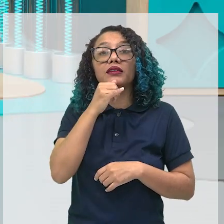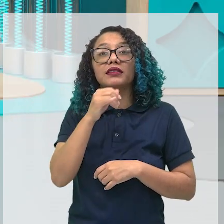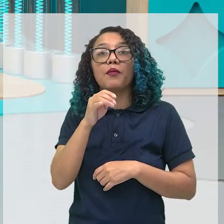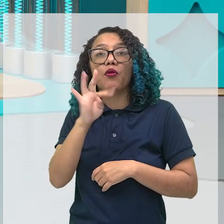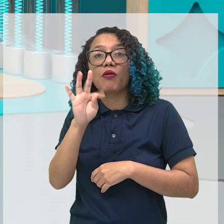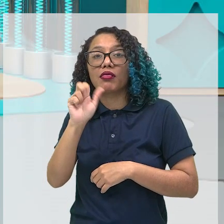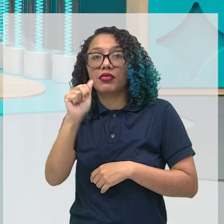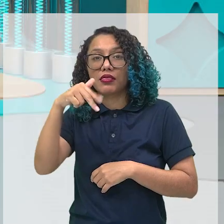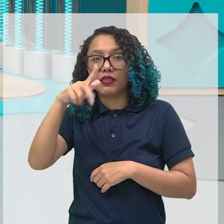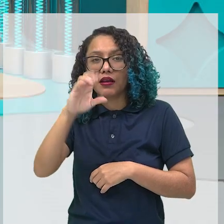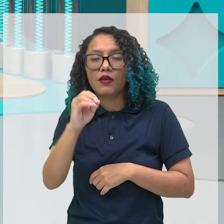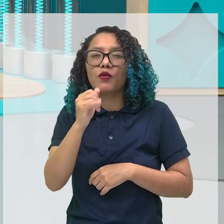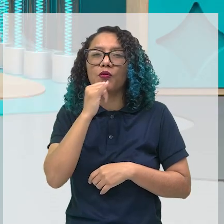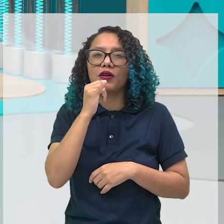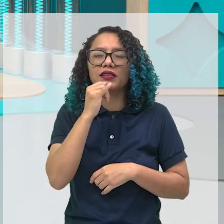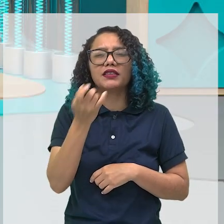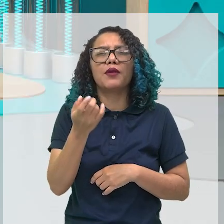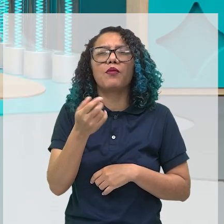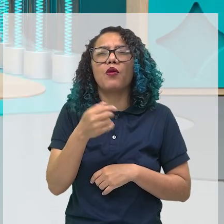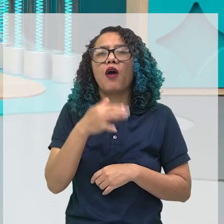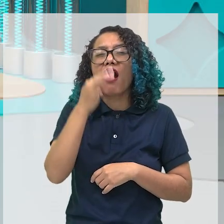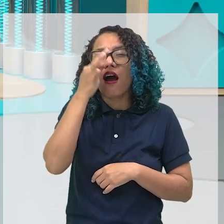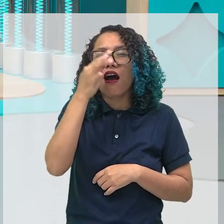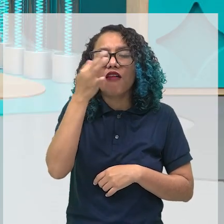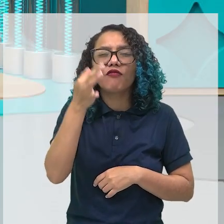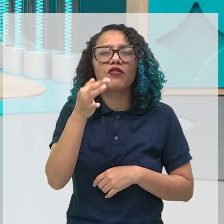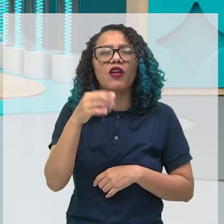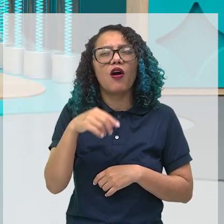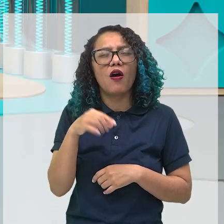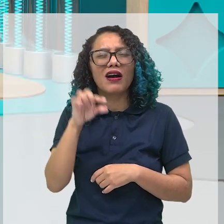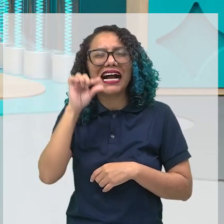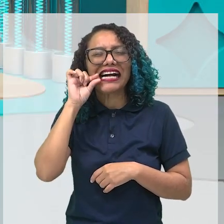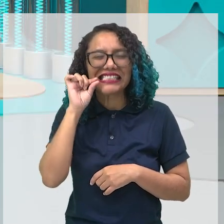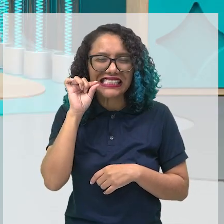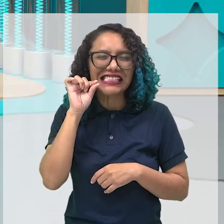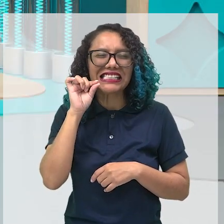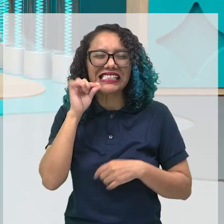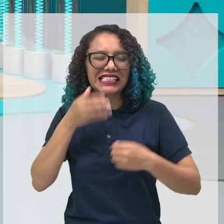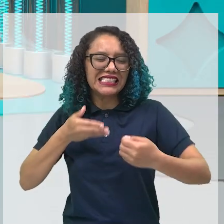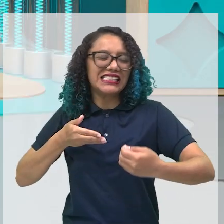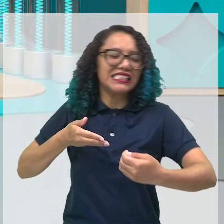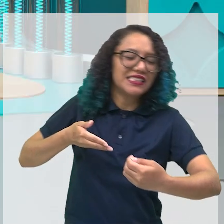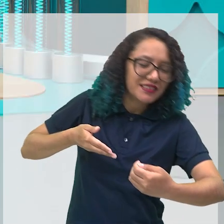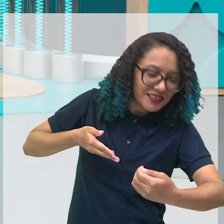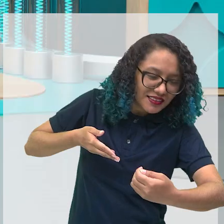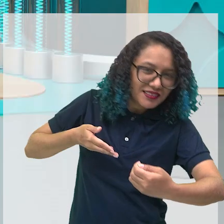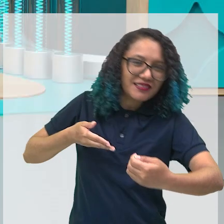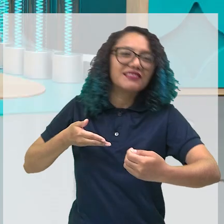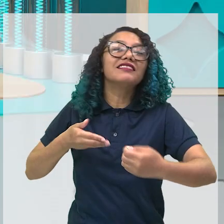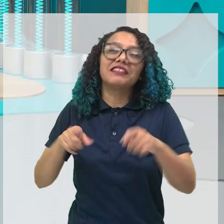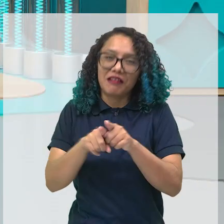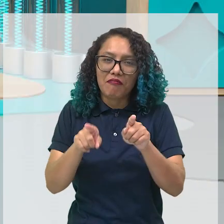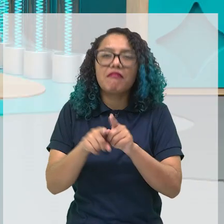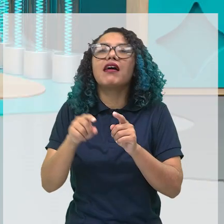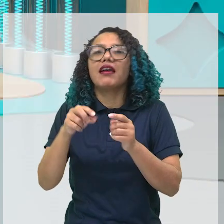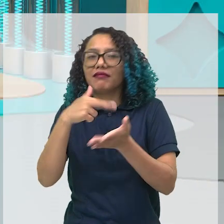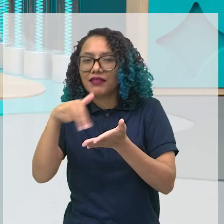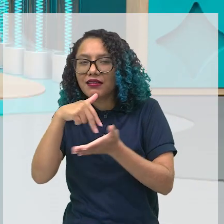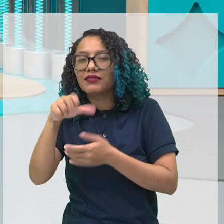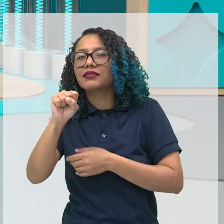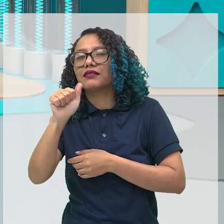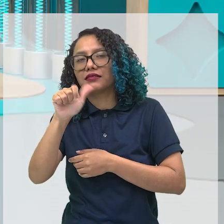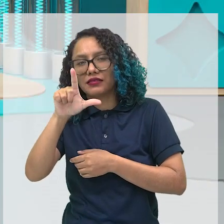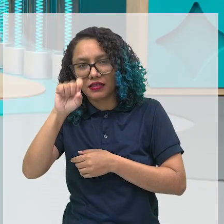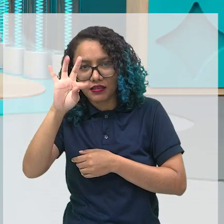onde a moça põe aquela rosa na boca e é inclinada para trás. A gente tem também na salsa esses movimentos.